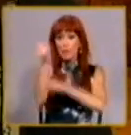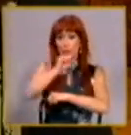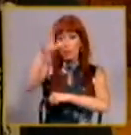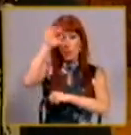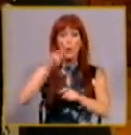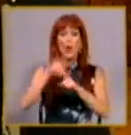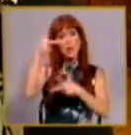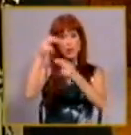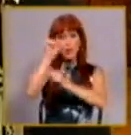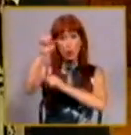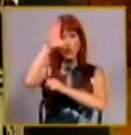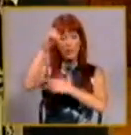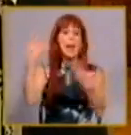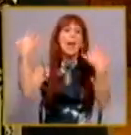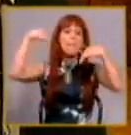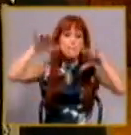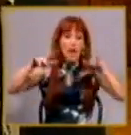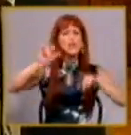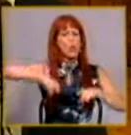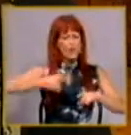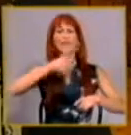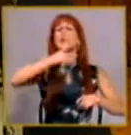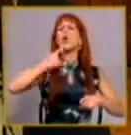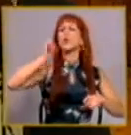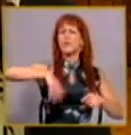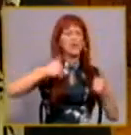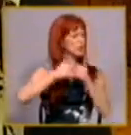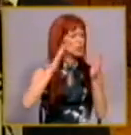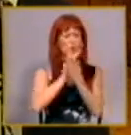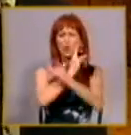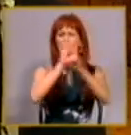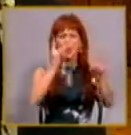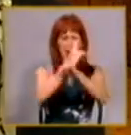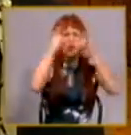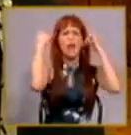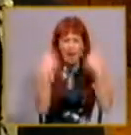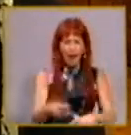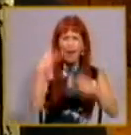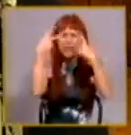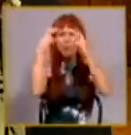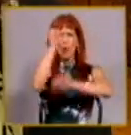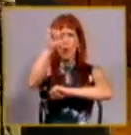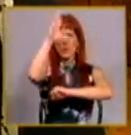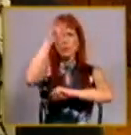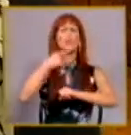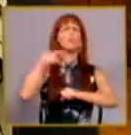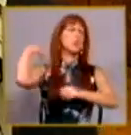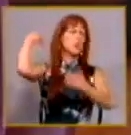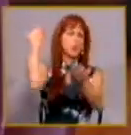para censurar o Governo. De qualquer modo, os Verdes reafirmam, há todos os motivos e mais alguns para censurar este Governo há já